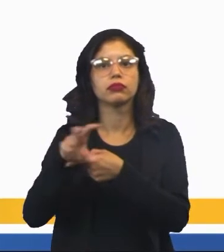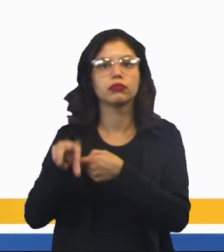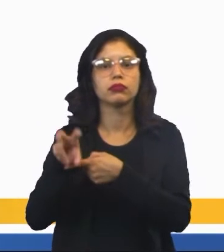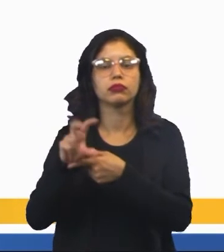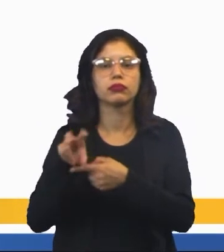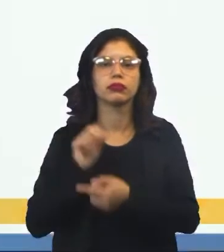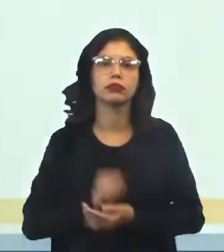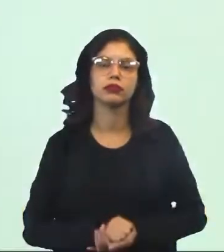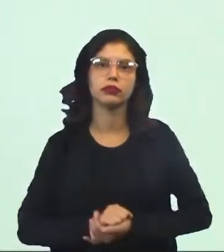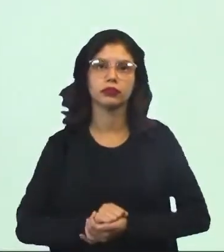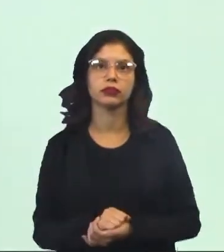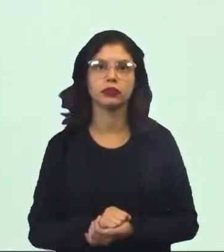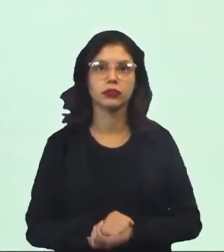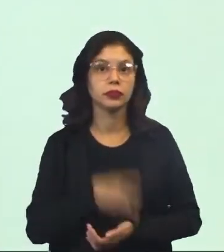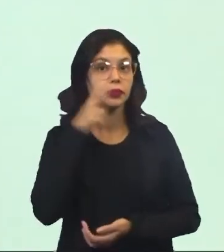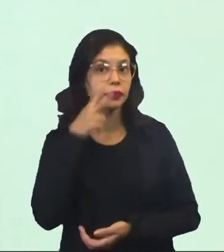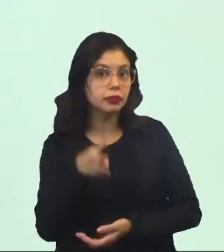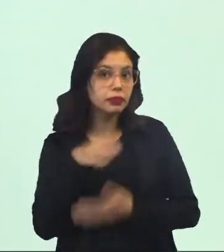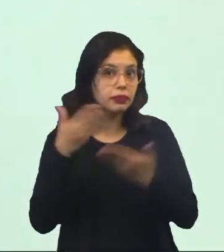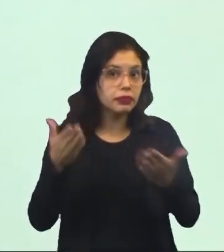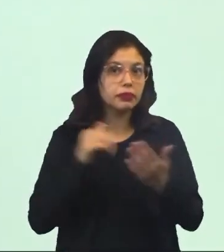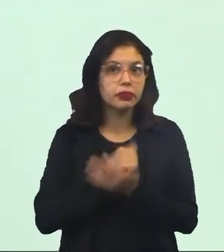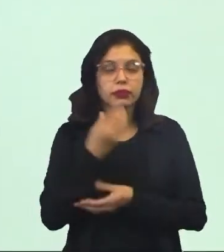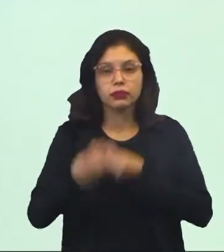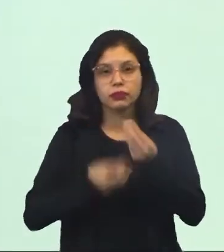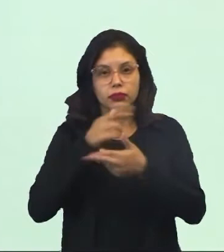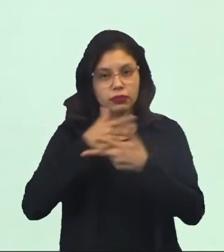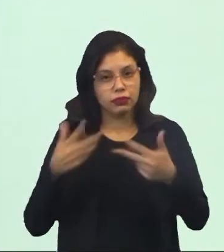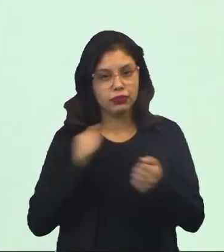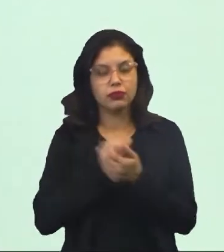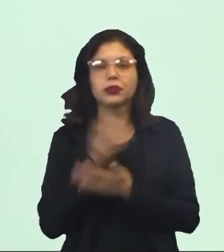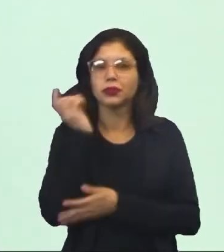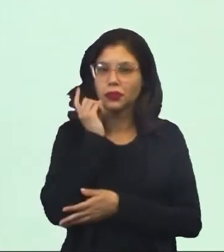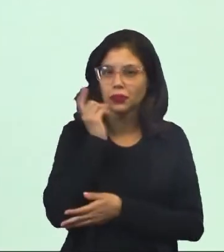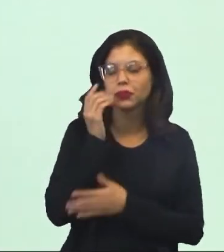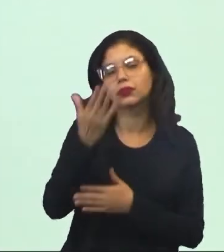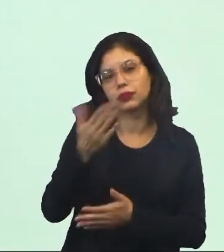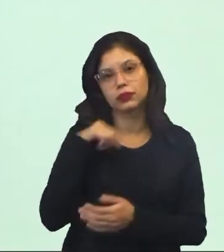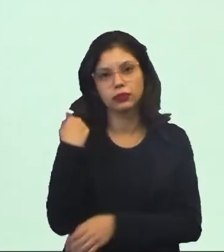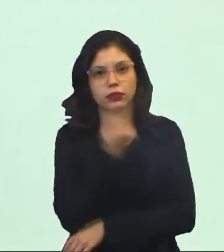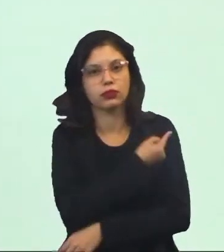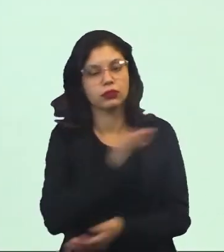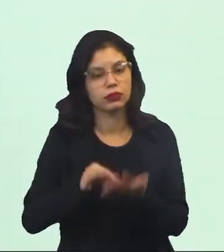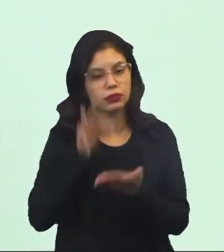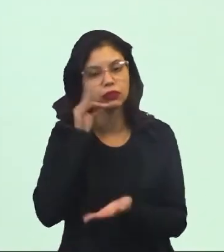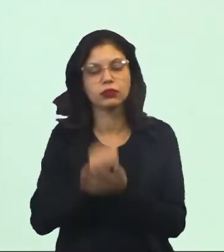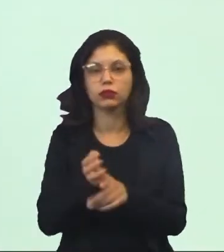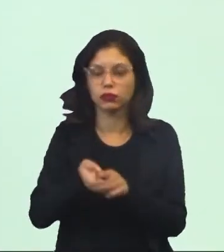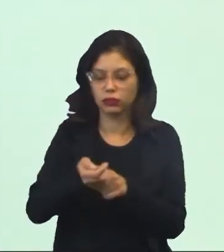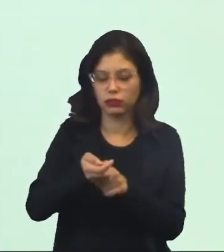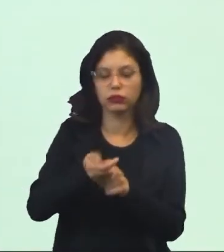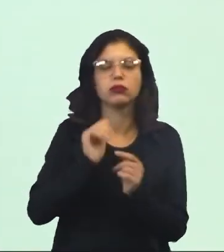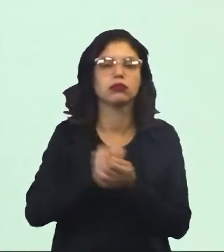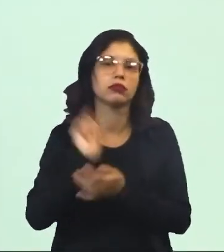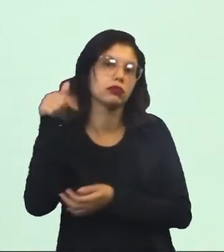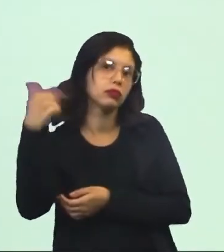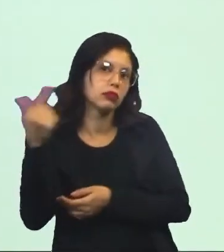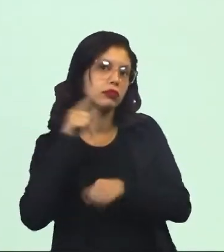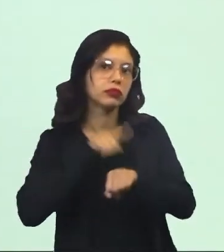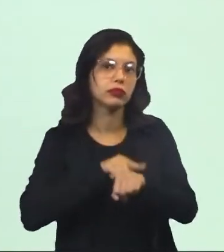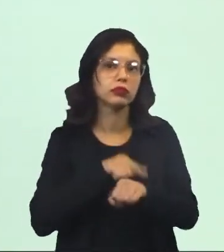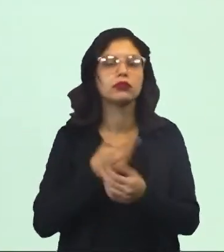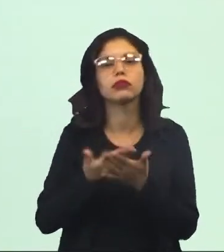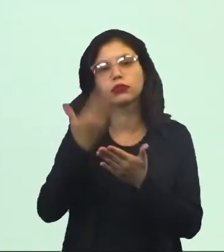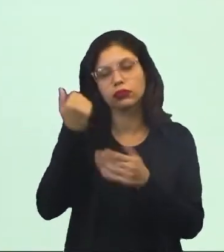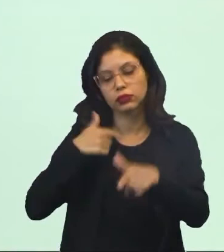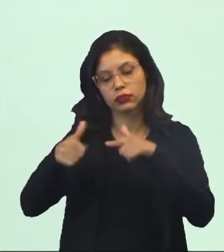mecanizada. Viram aí como são coisas do cotidiano de vocês? Café, milho, e que outrora